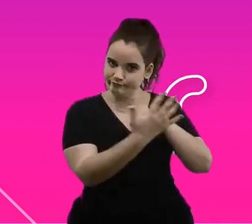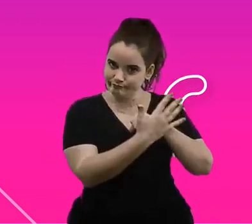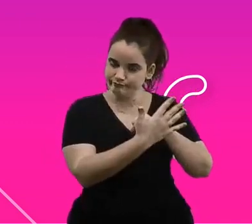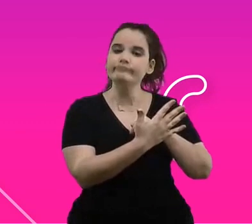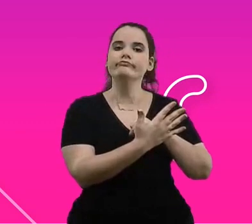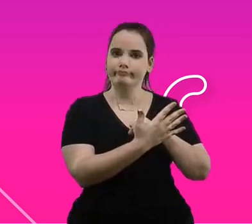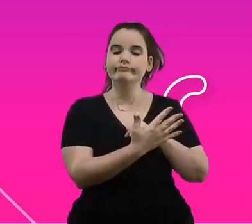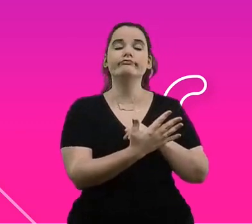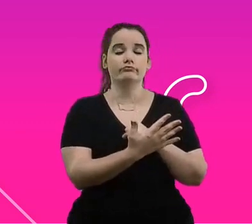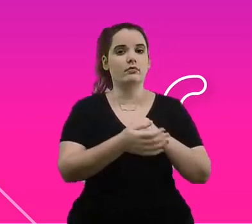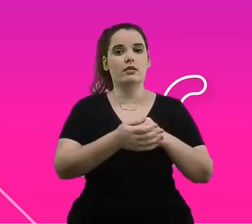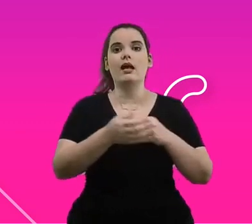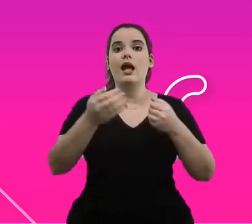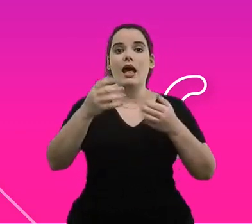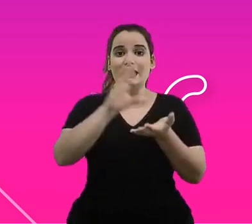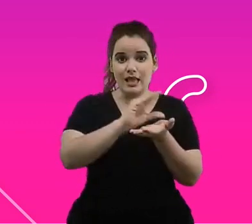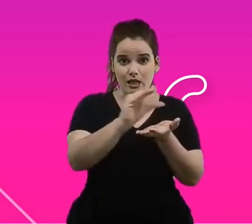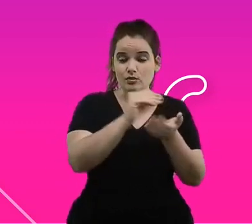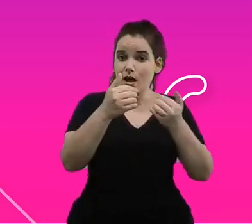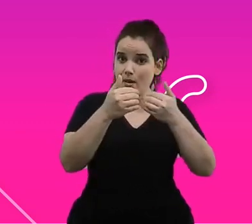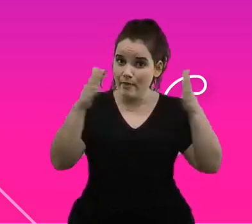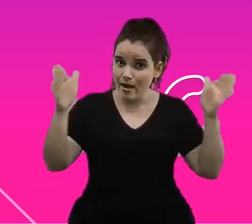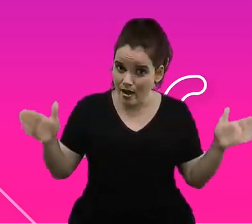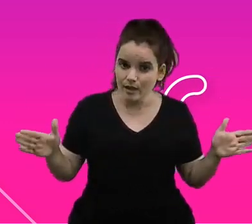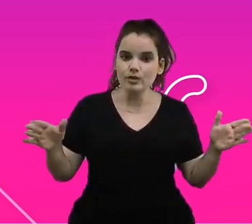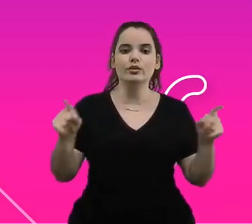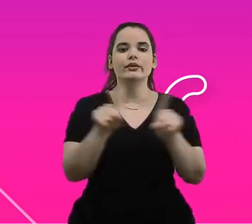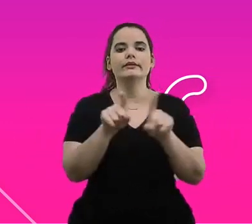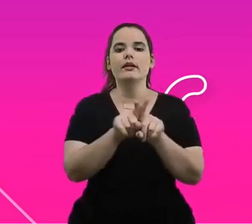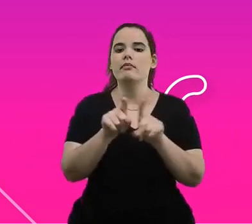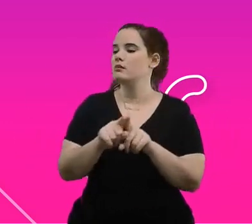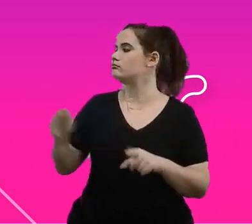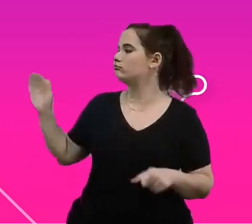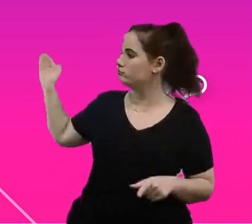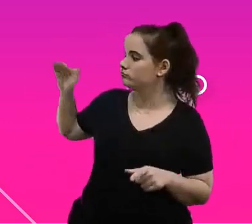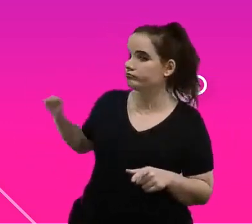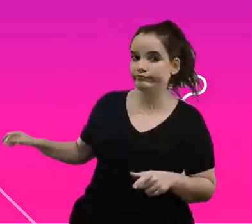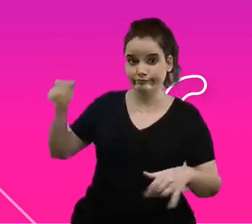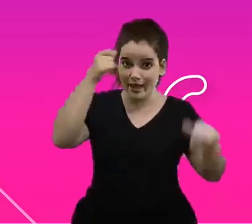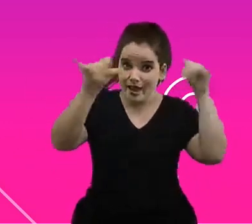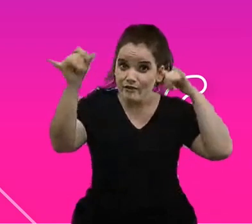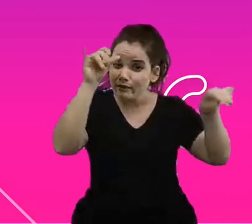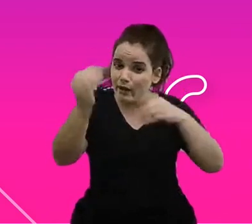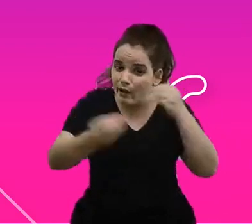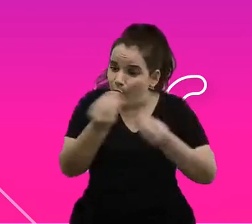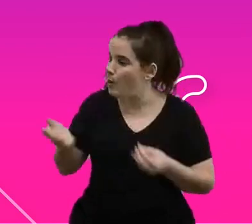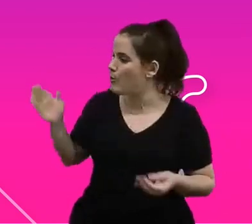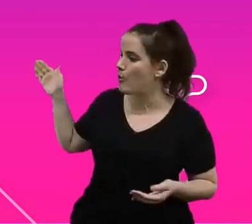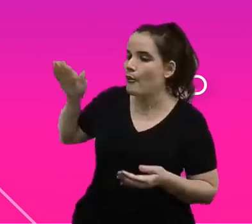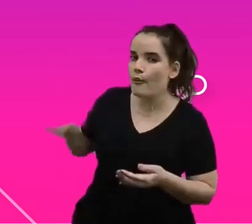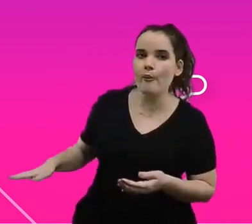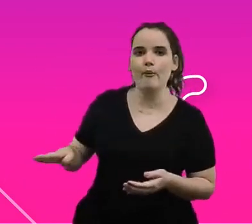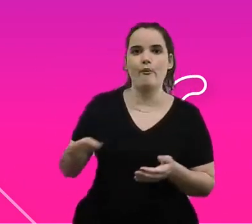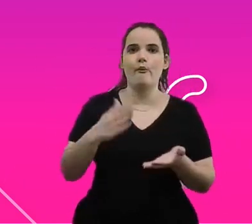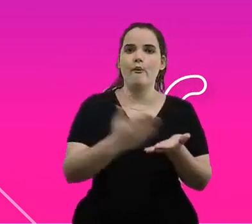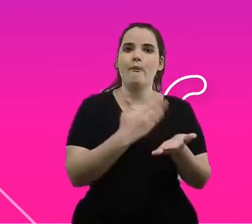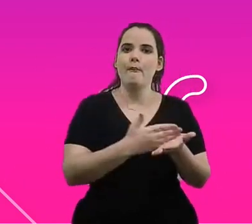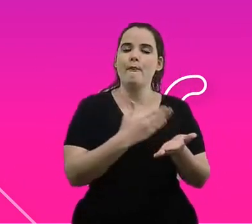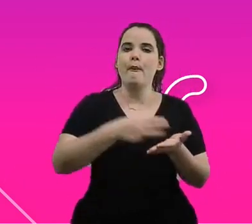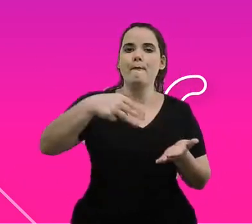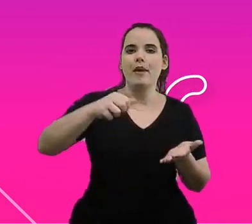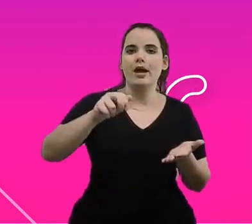de decisão da gestão estadual e municipal no enfrentamento da pandemia do coronavírus. Então, Ilusca, pode